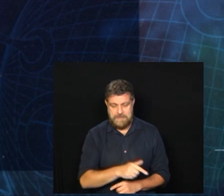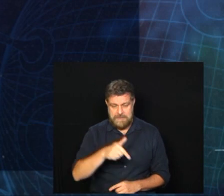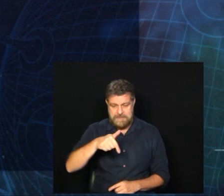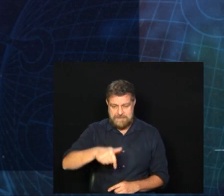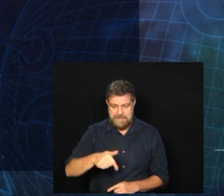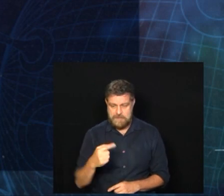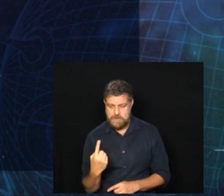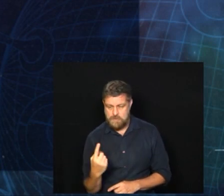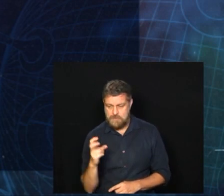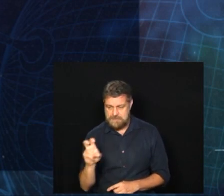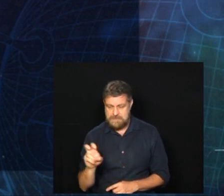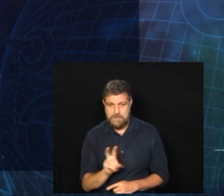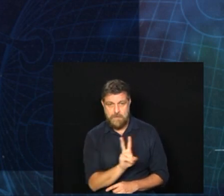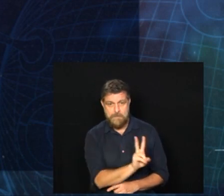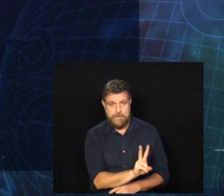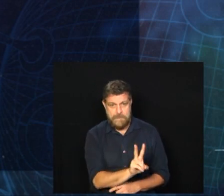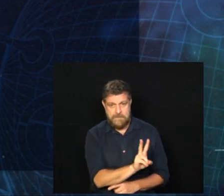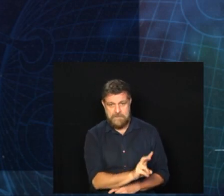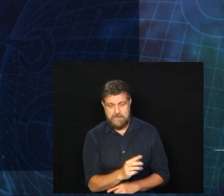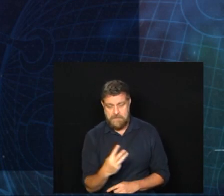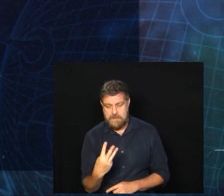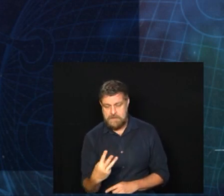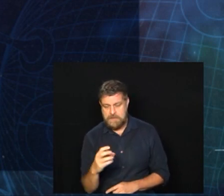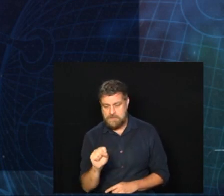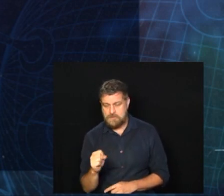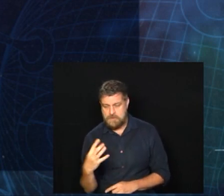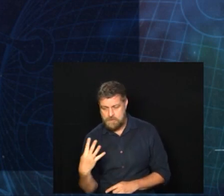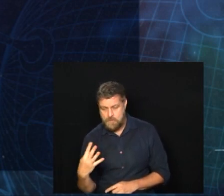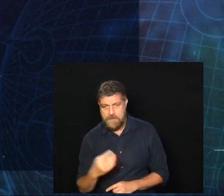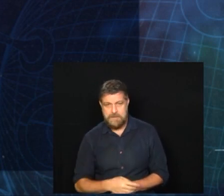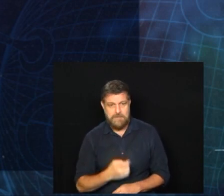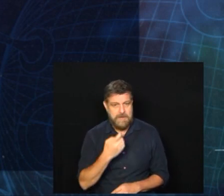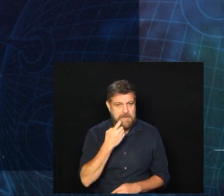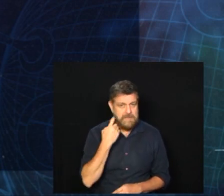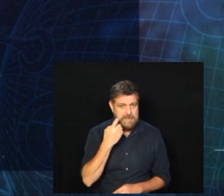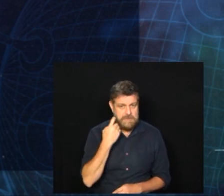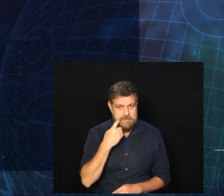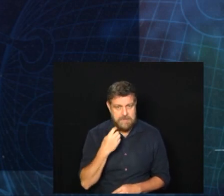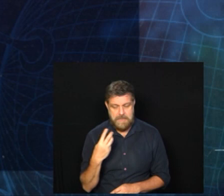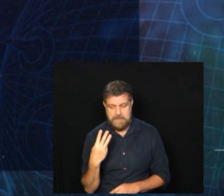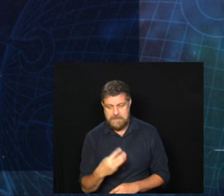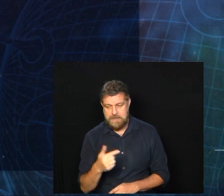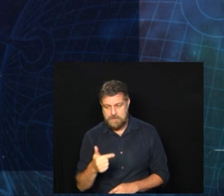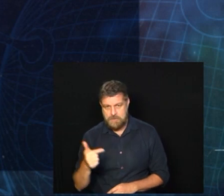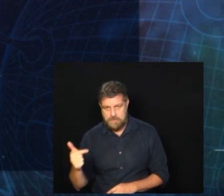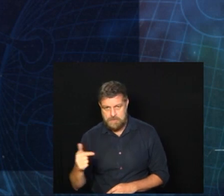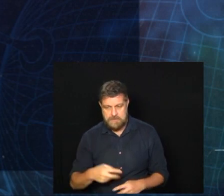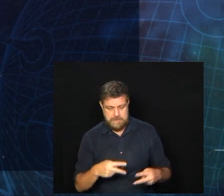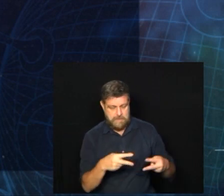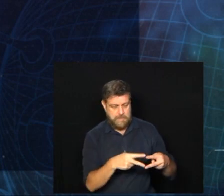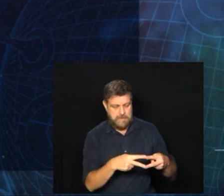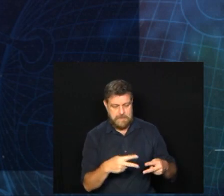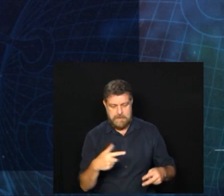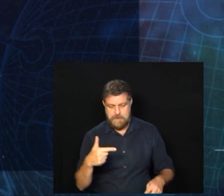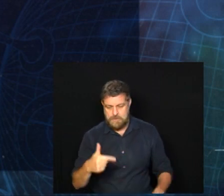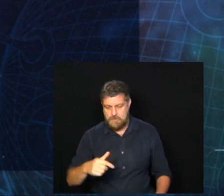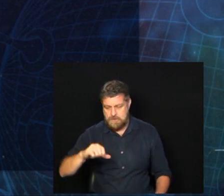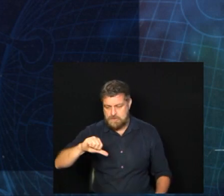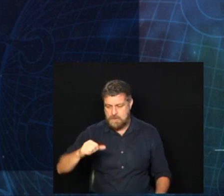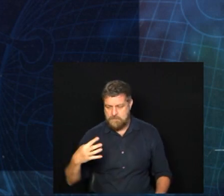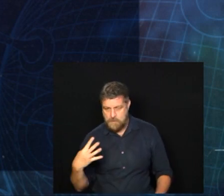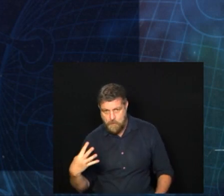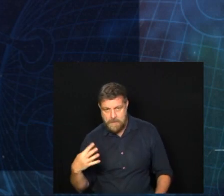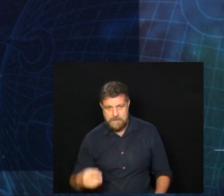715, Valinhos, 384, Itatiba 322, Paulínia